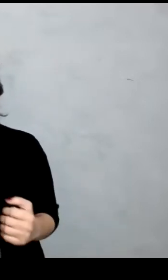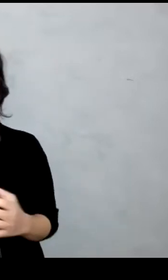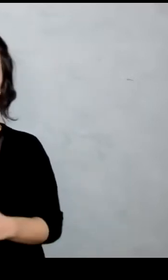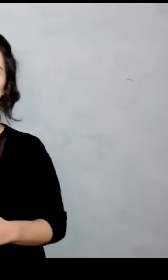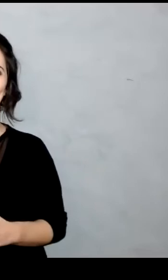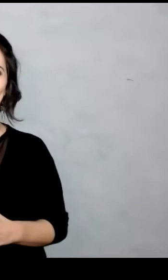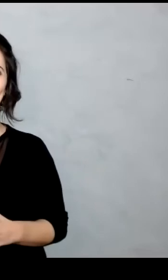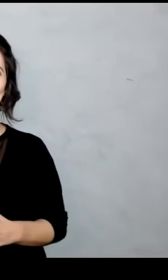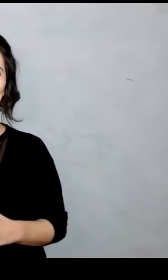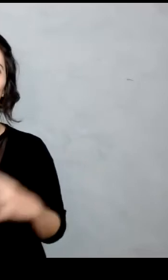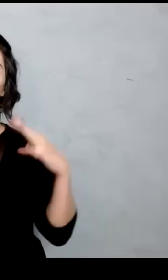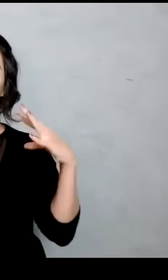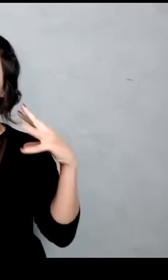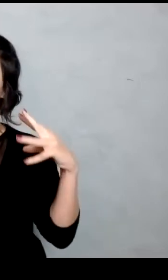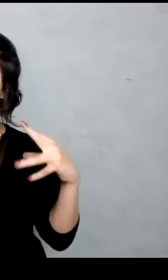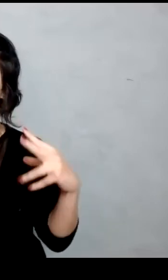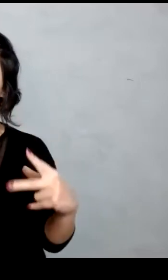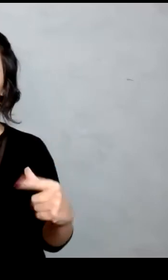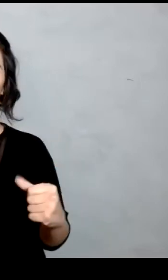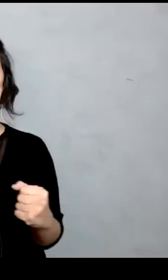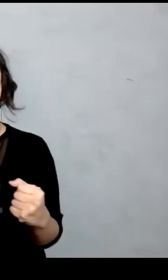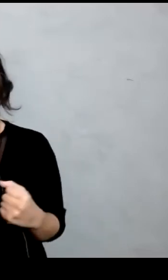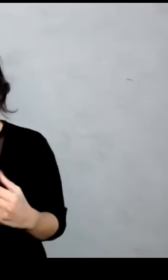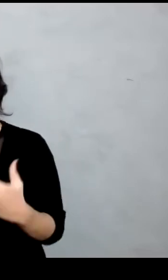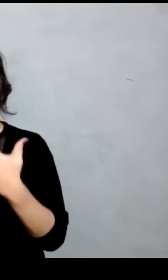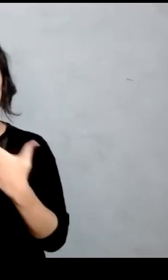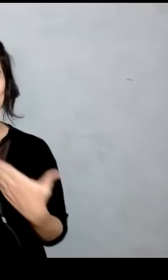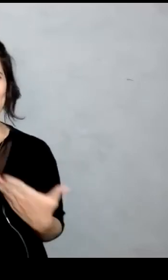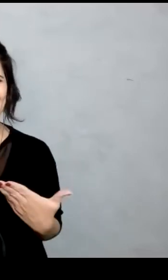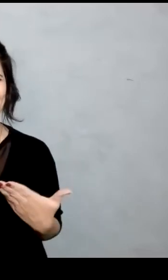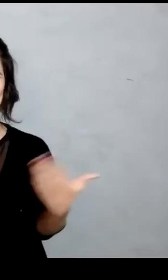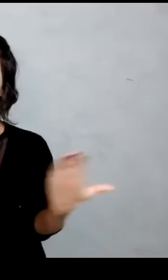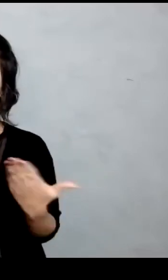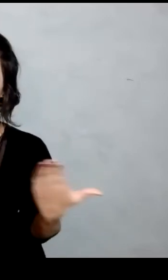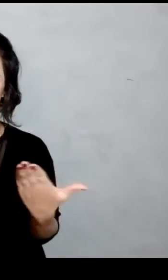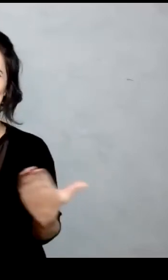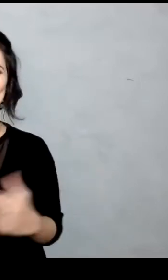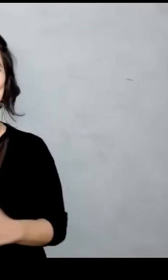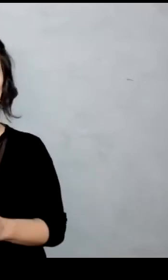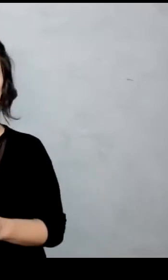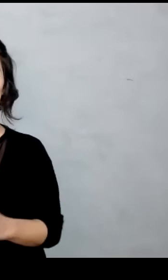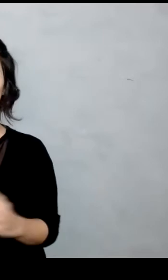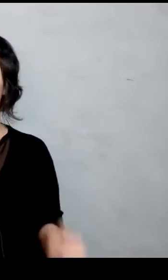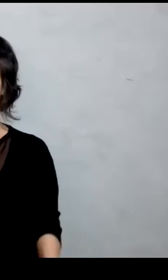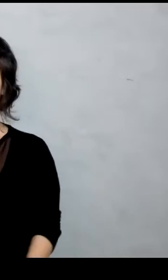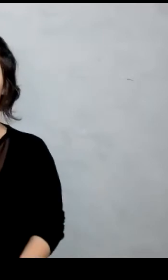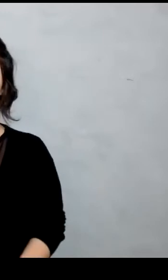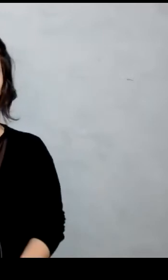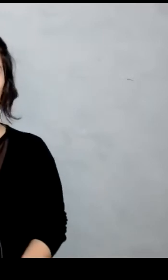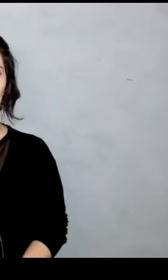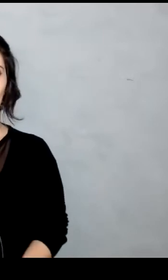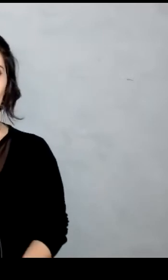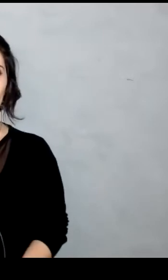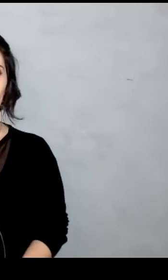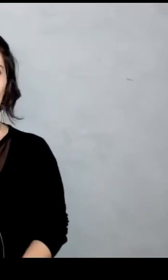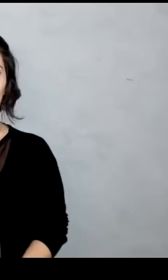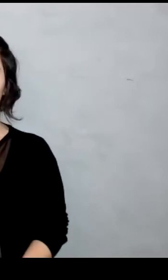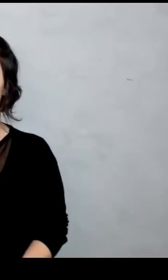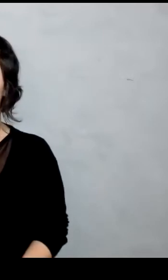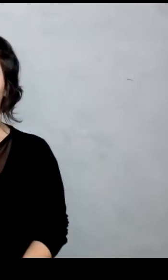Sejam todos muito bem-vindos e bem-vindas. Eu sou Marina Toledo, coordenadora do